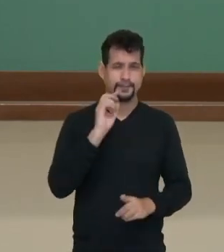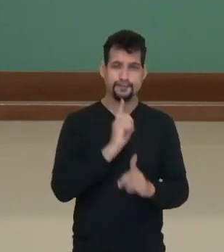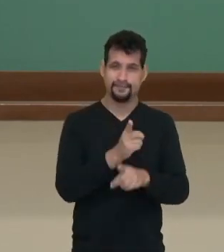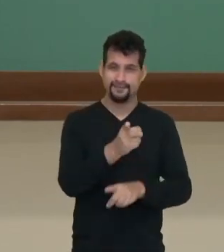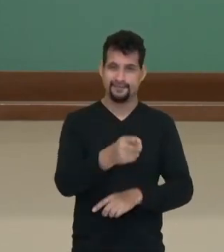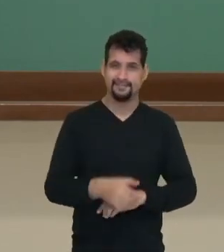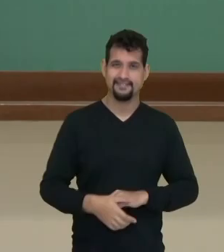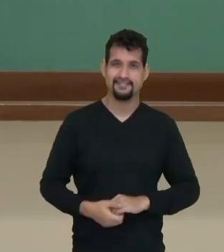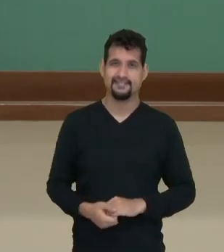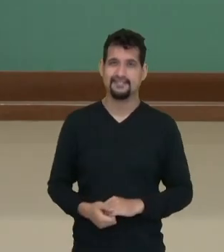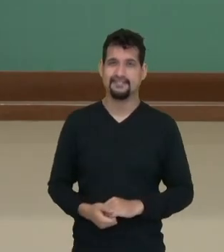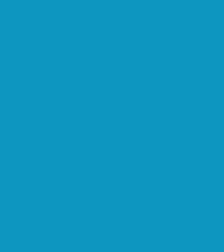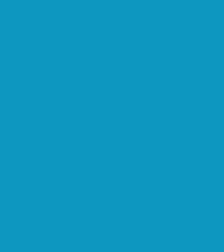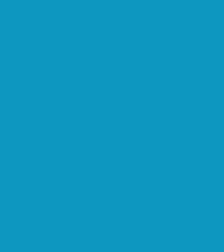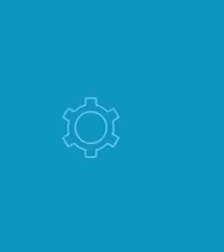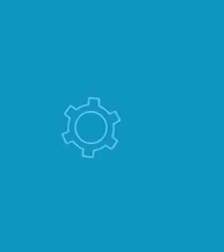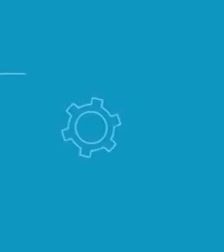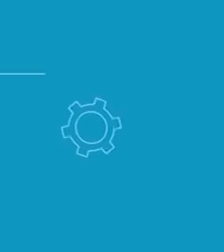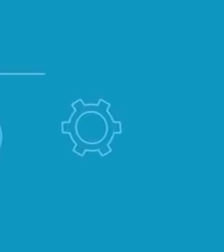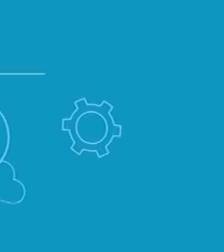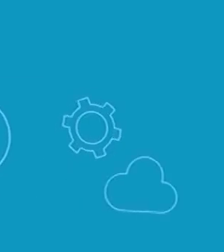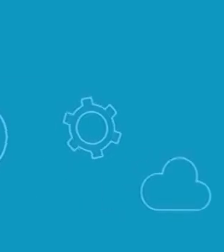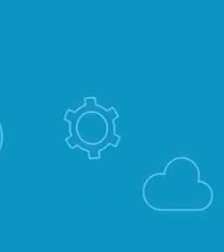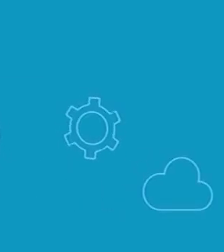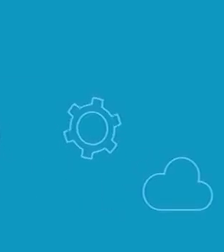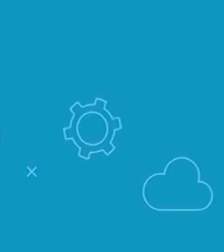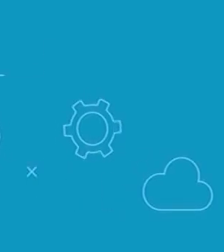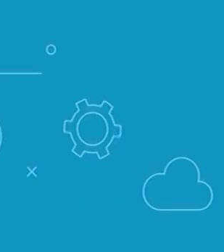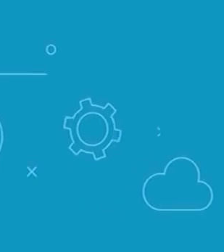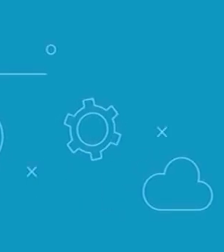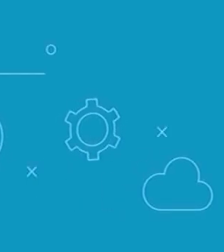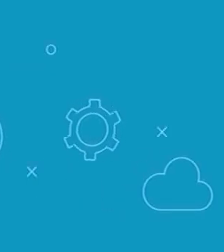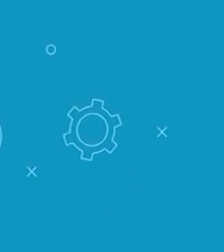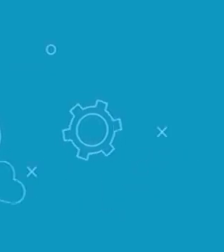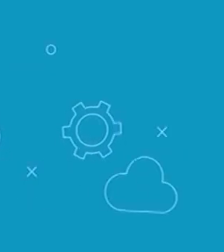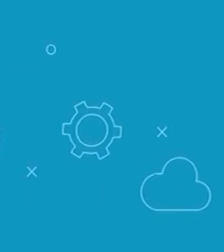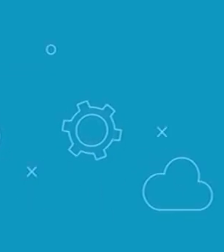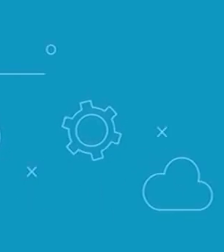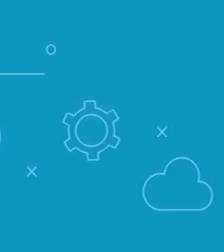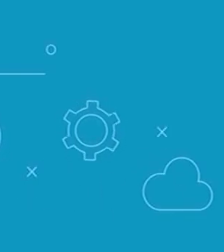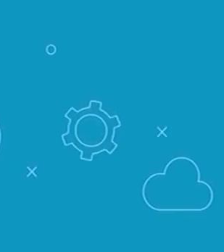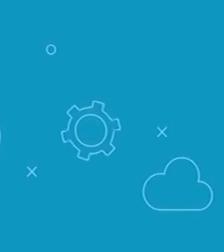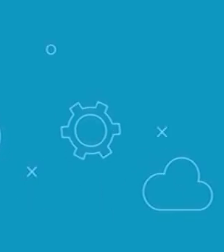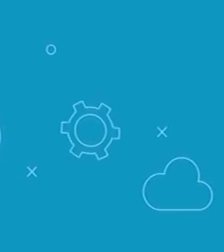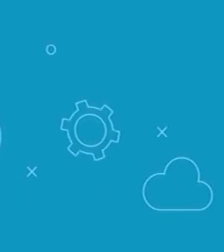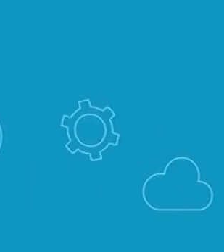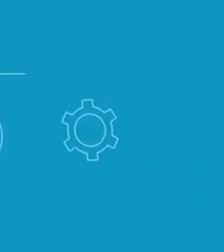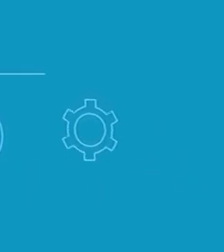próximo encontro.